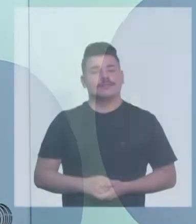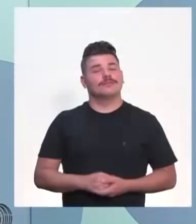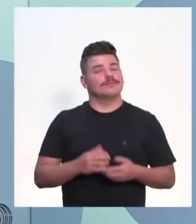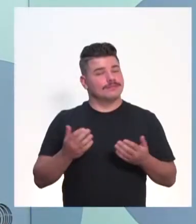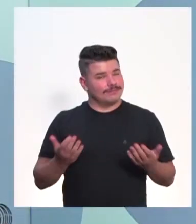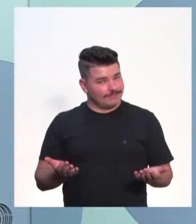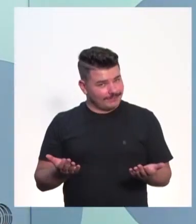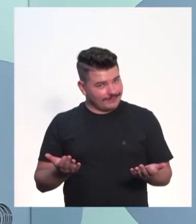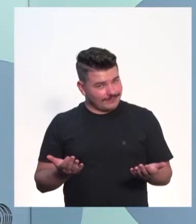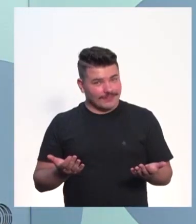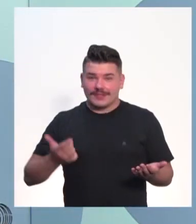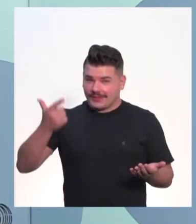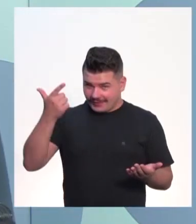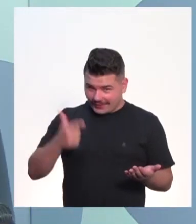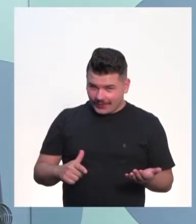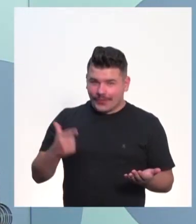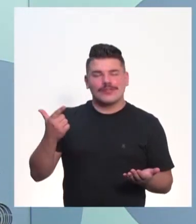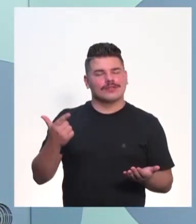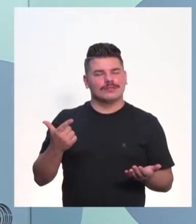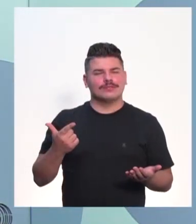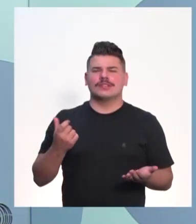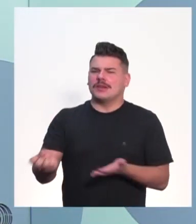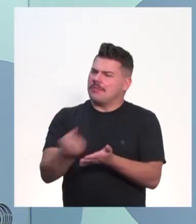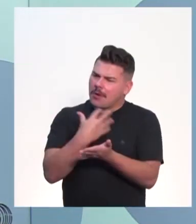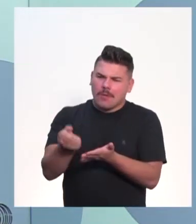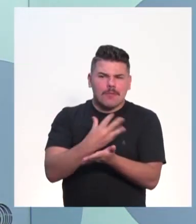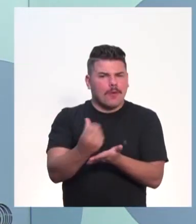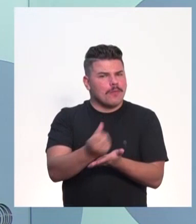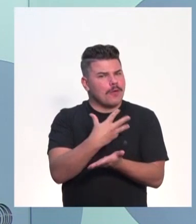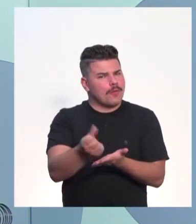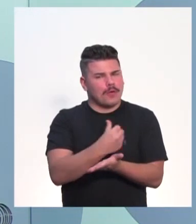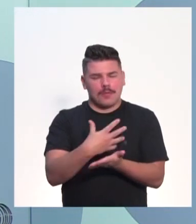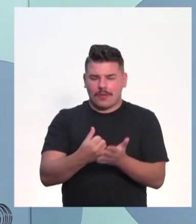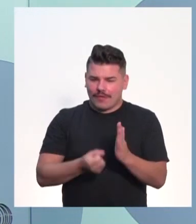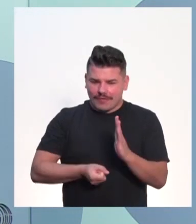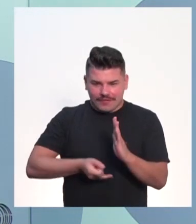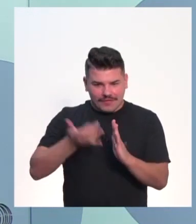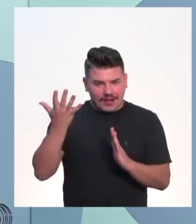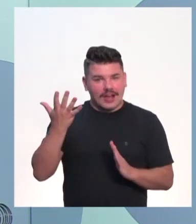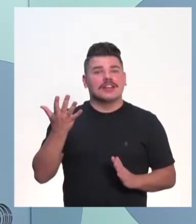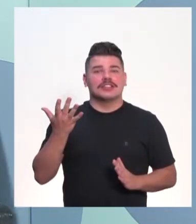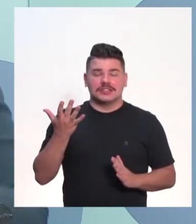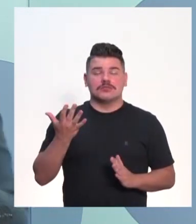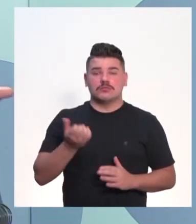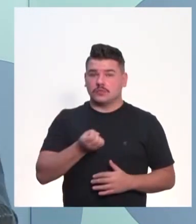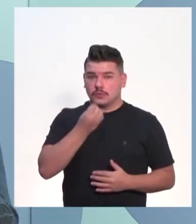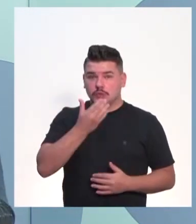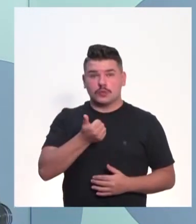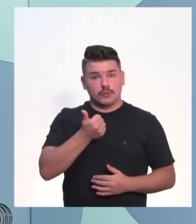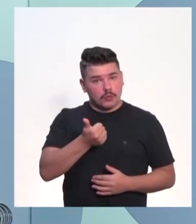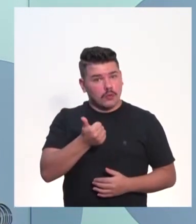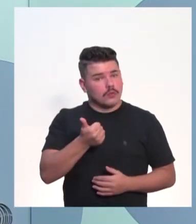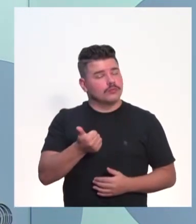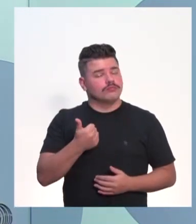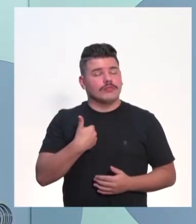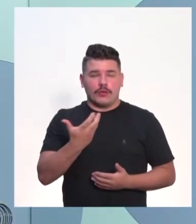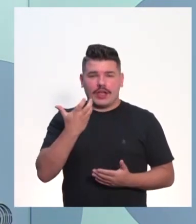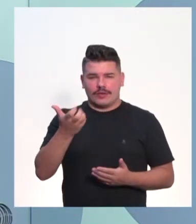Estamos de volta. A gente recebeu muitas contribuições, algumas muito boas, e eu queria trazer algumas,